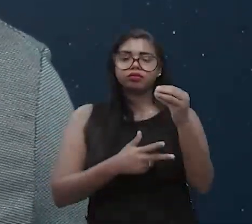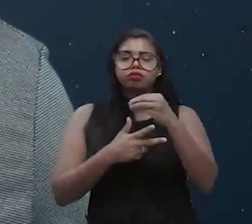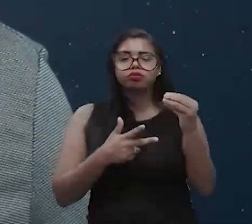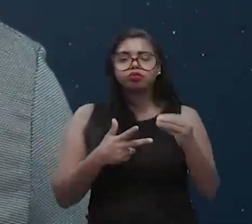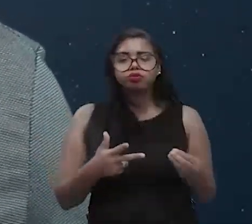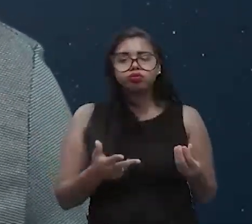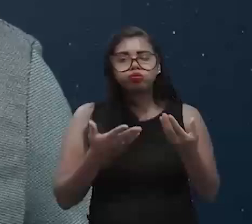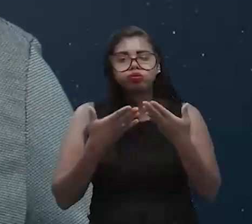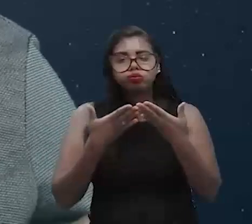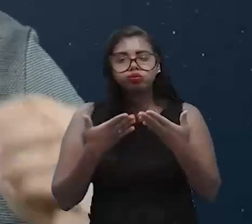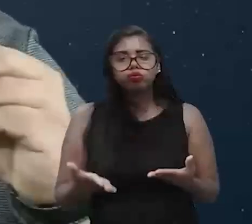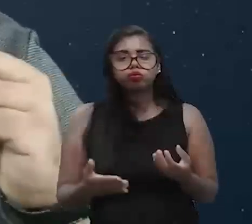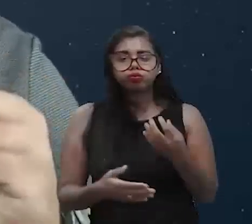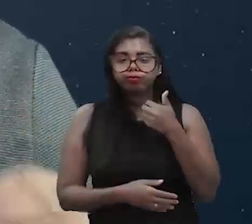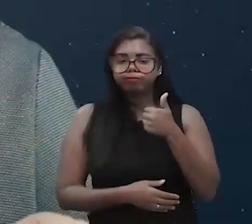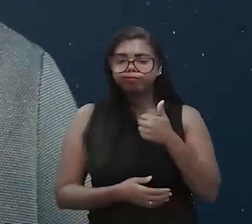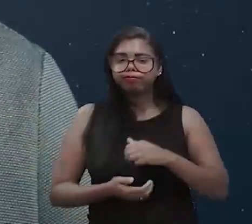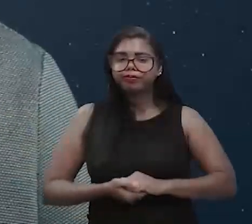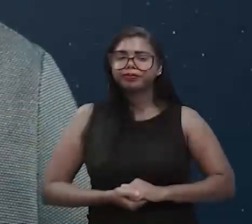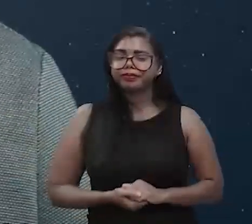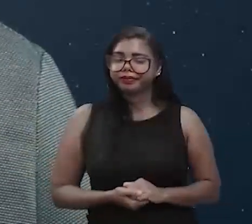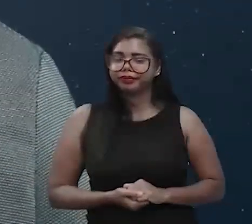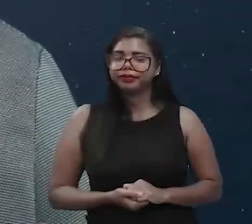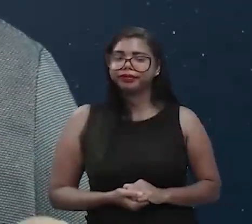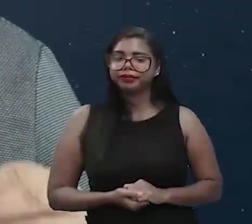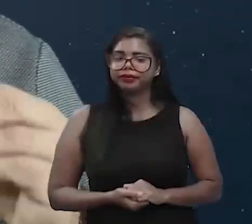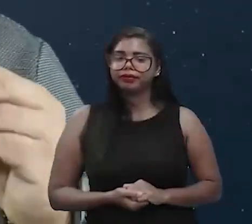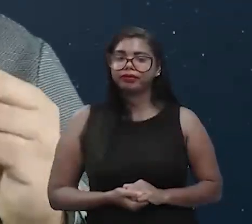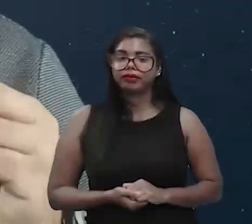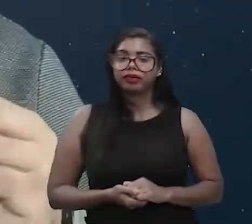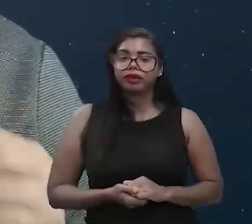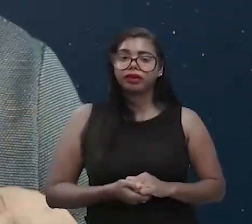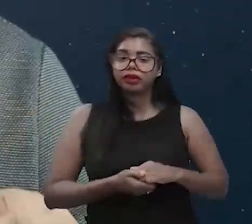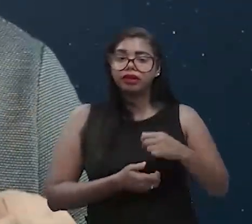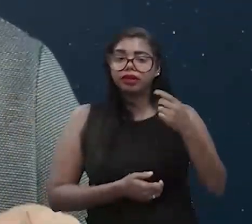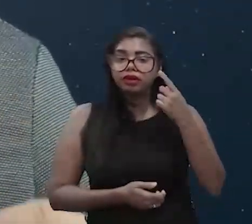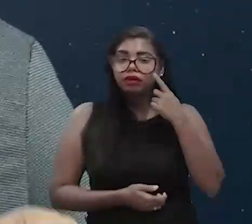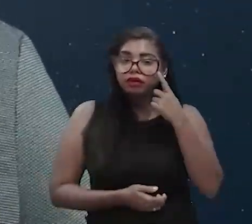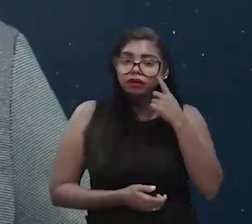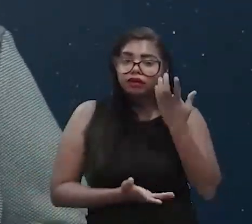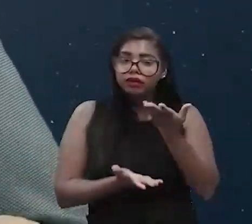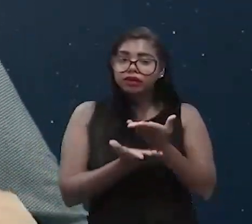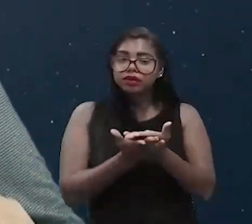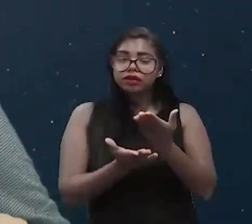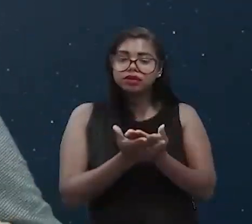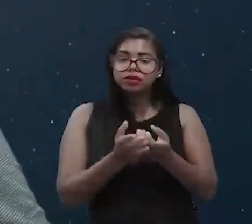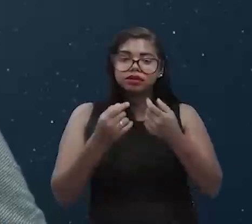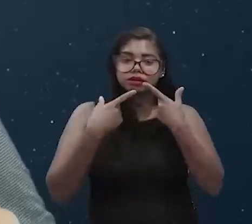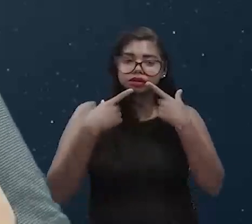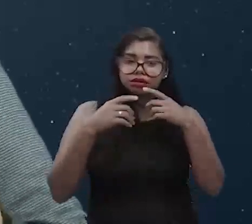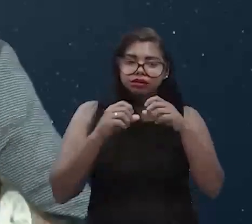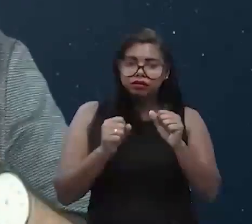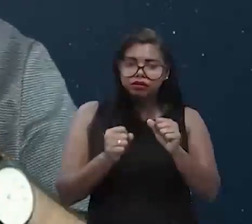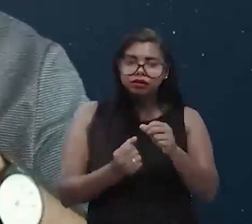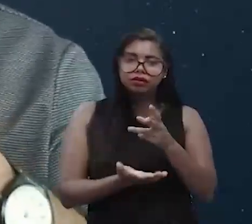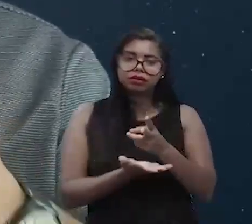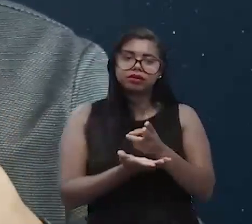Enem espetacular. Acompanhe as aulas, linguagem, sempre nas quintas-feiras.